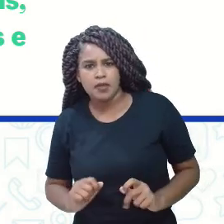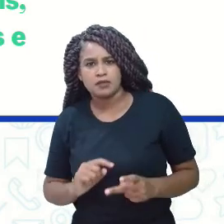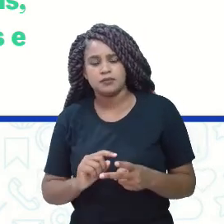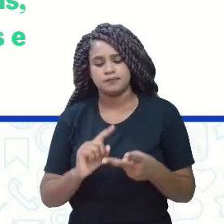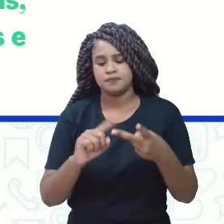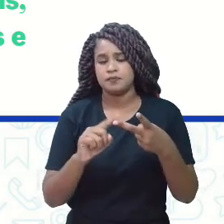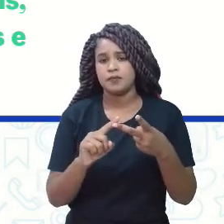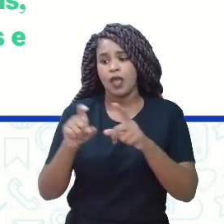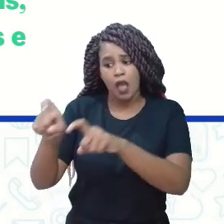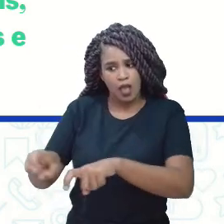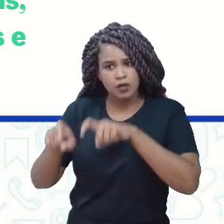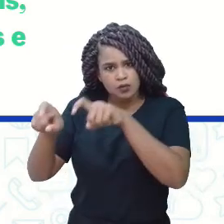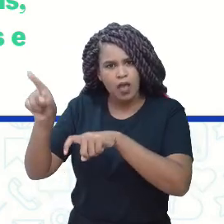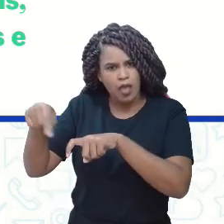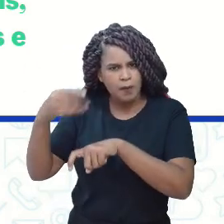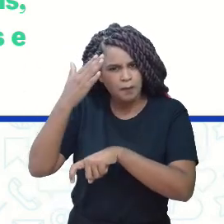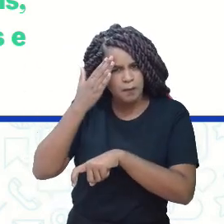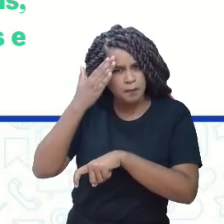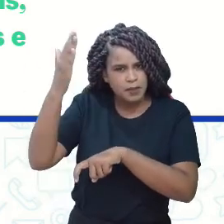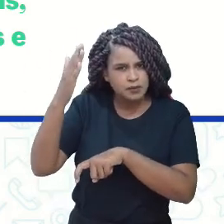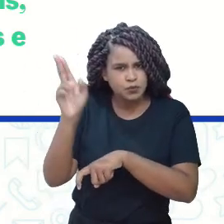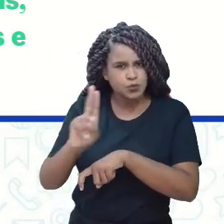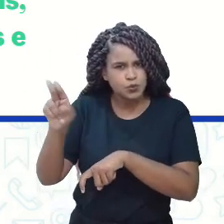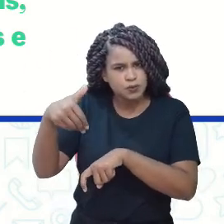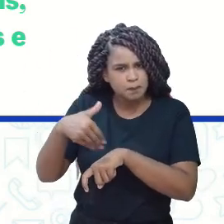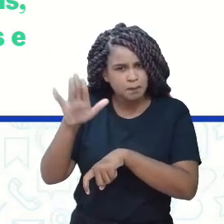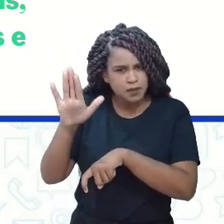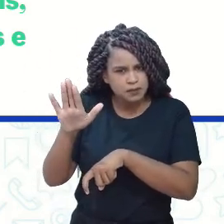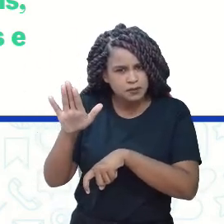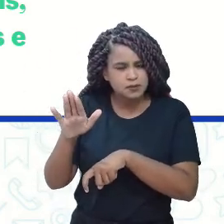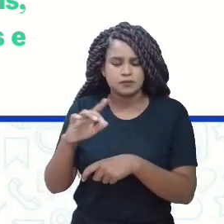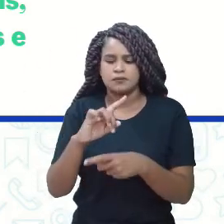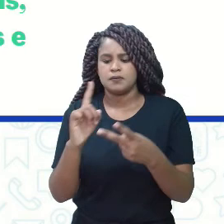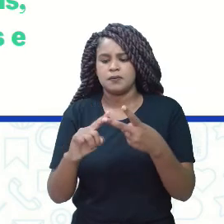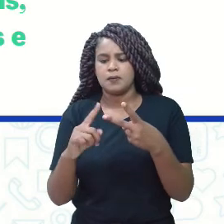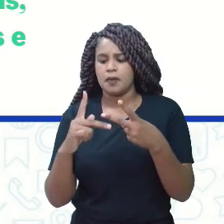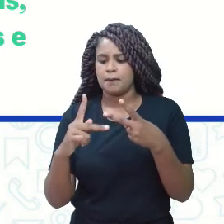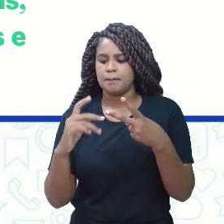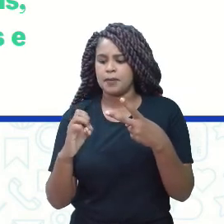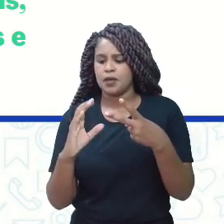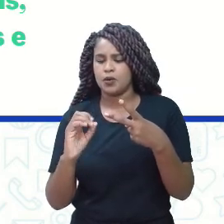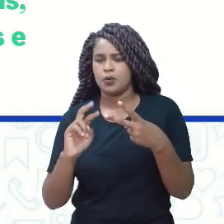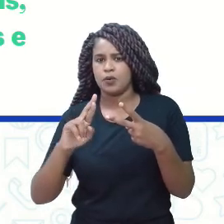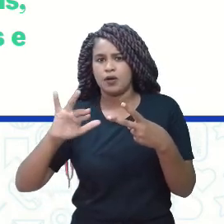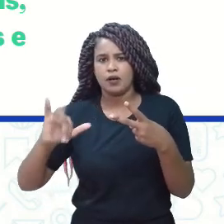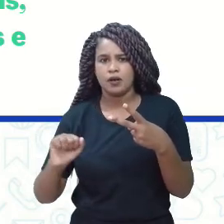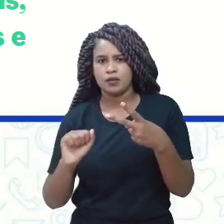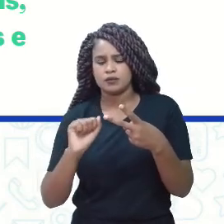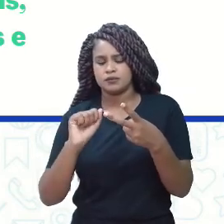Na agricultura, principalmente na irrigação de lavouras. Na pecuária, na